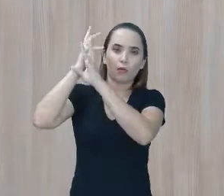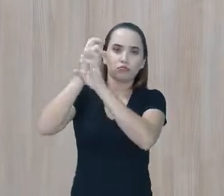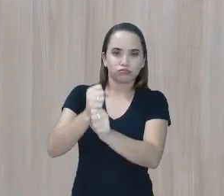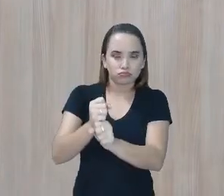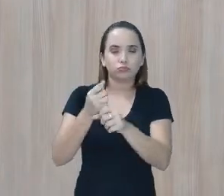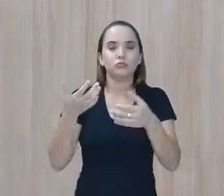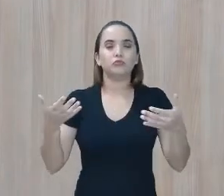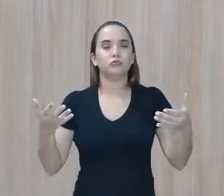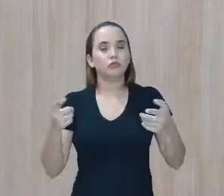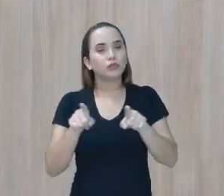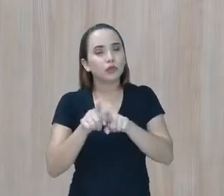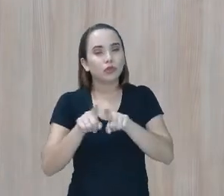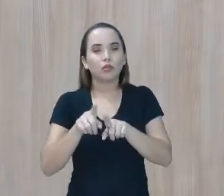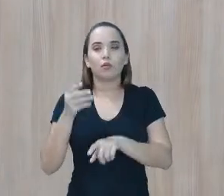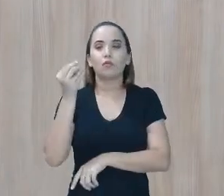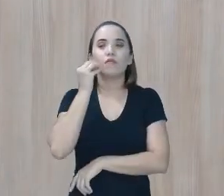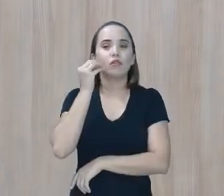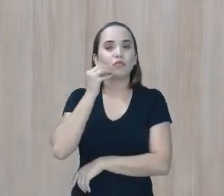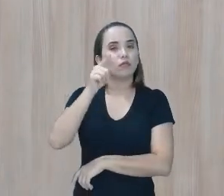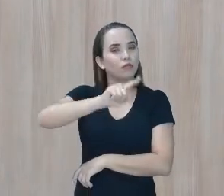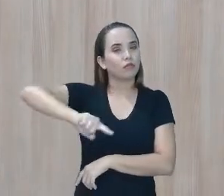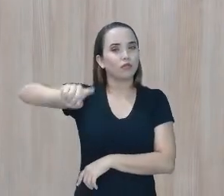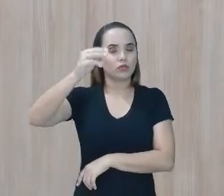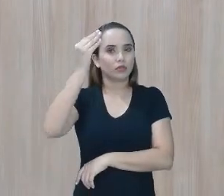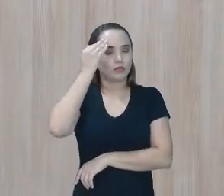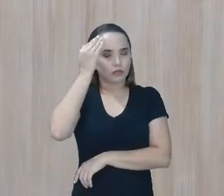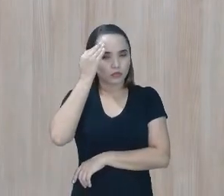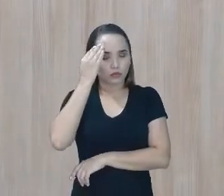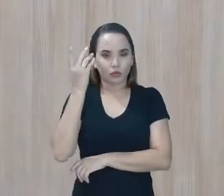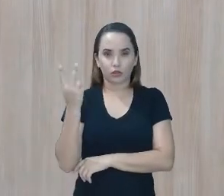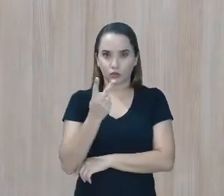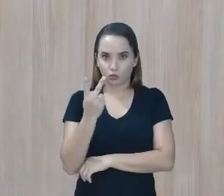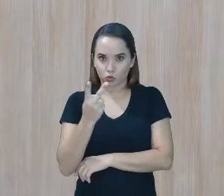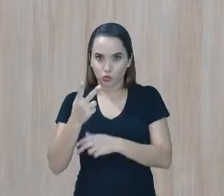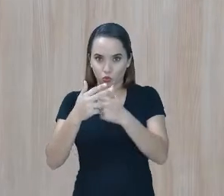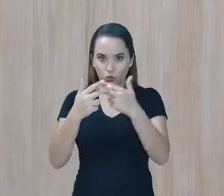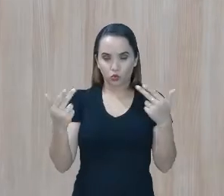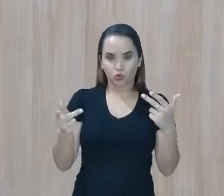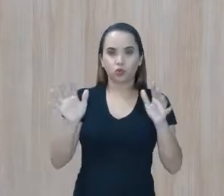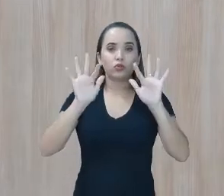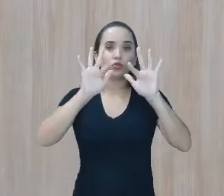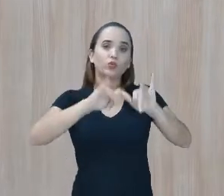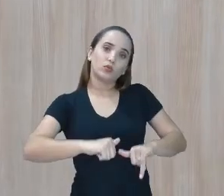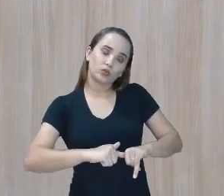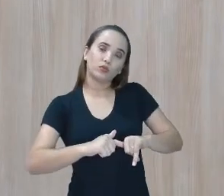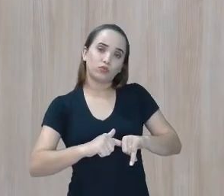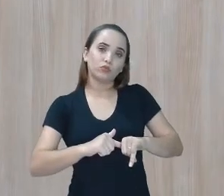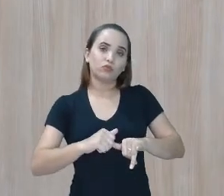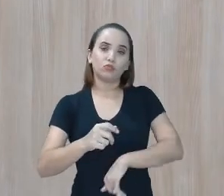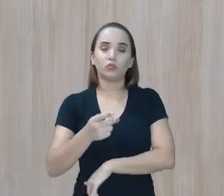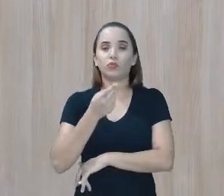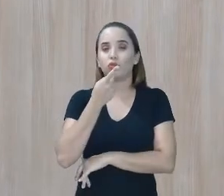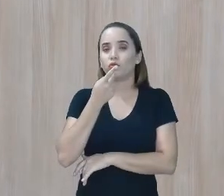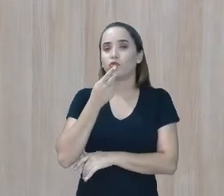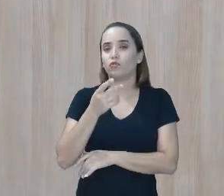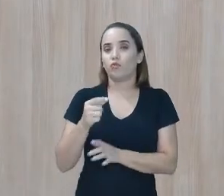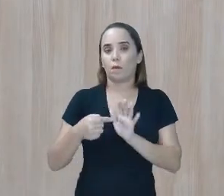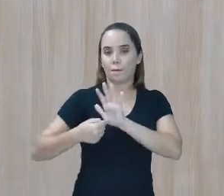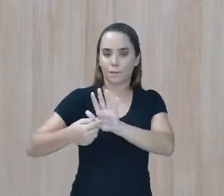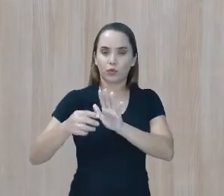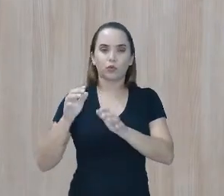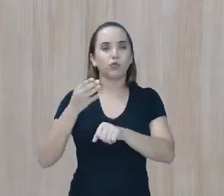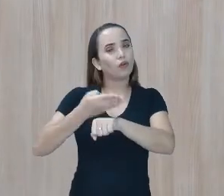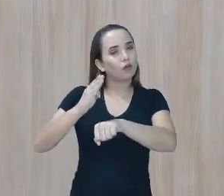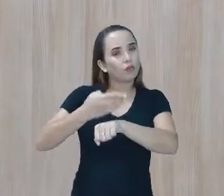tentar fazer com que você consiga identificar esses pontos, tá certo? E no finalzinho da aula, a gente vai fazer alguns exemplos